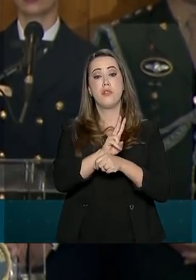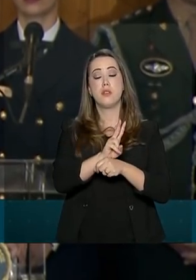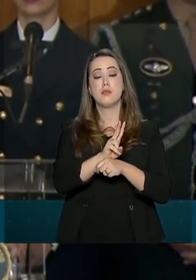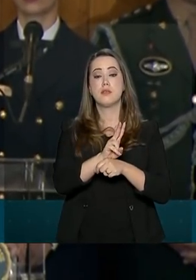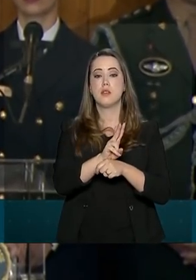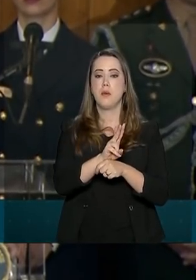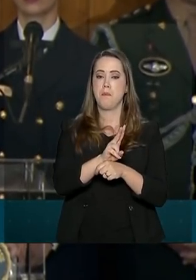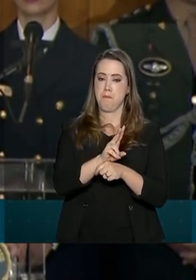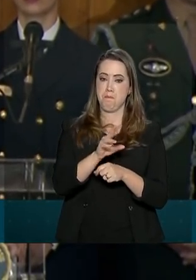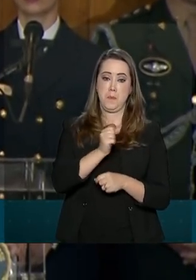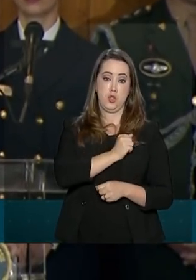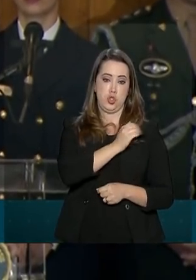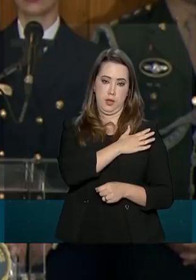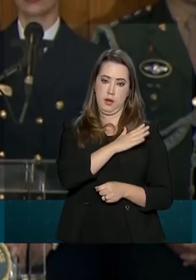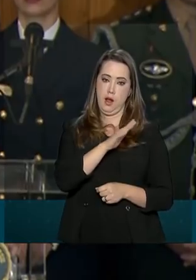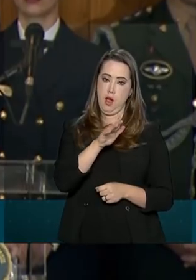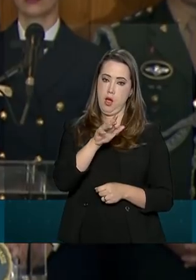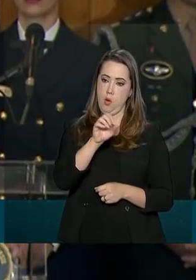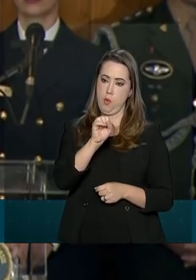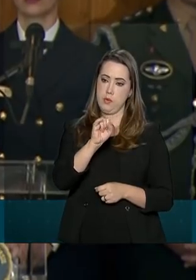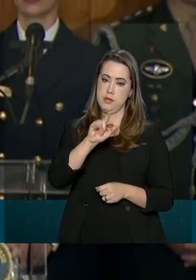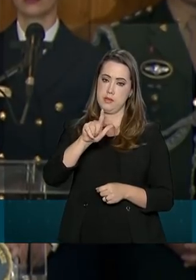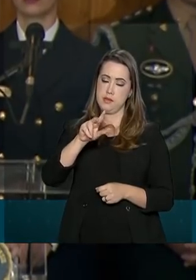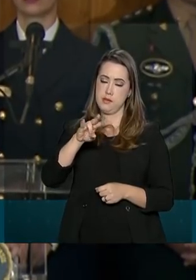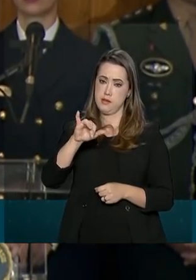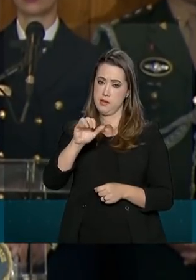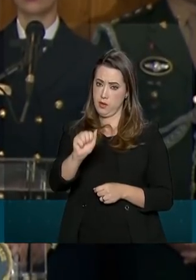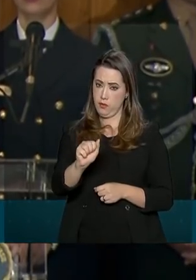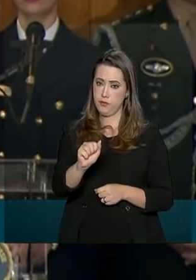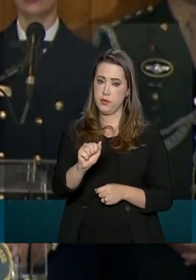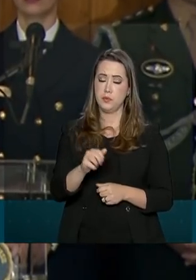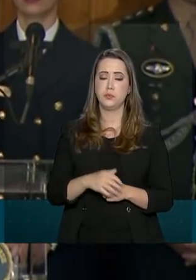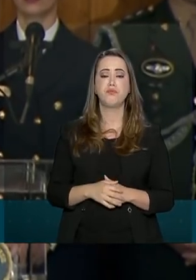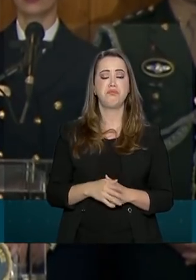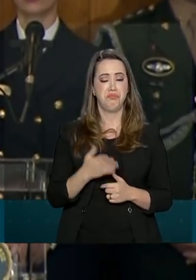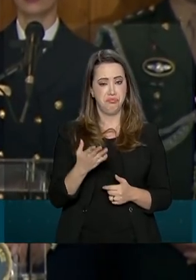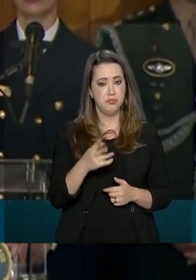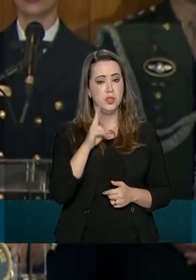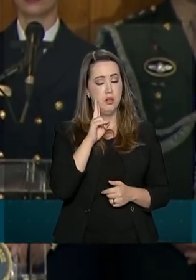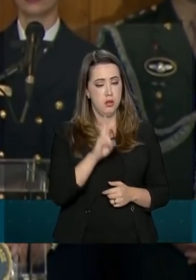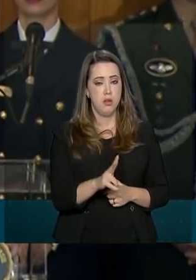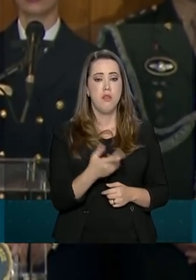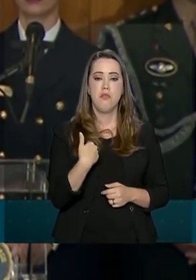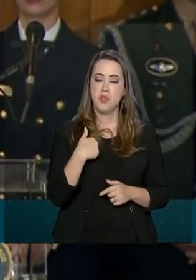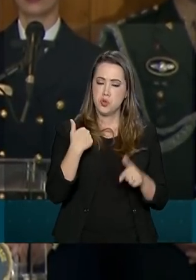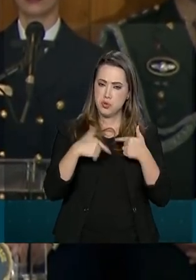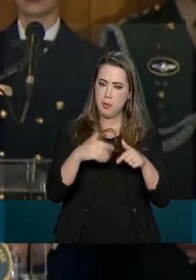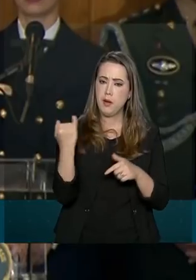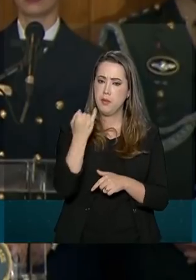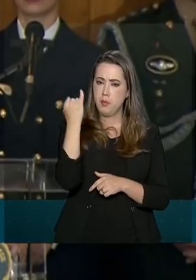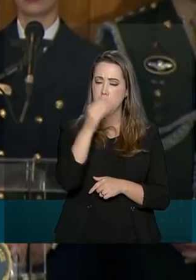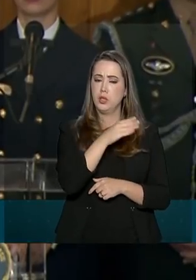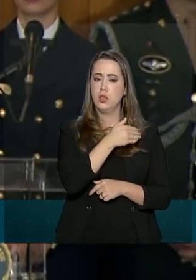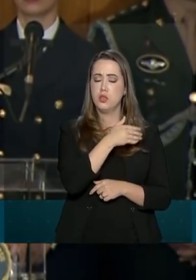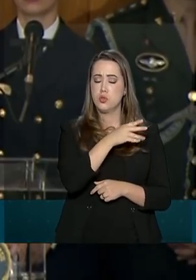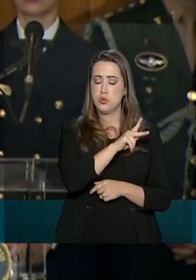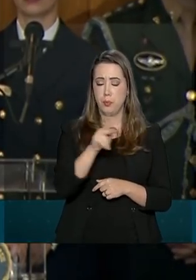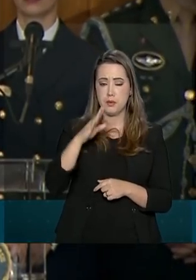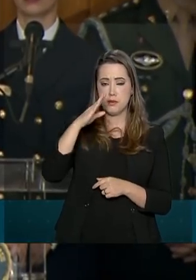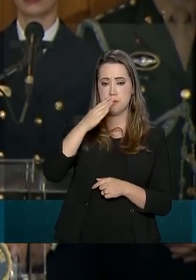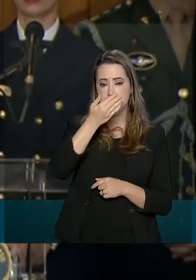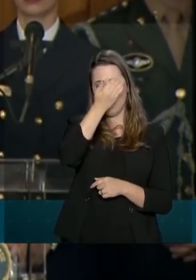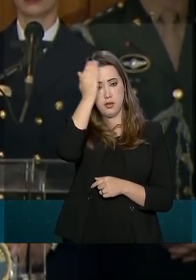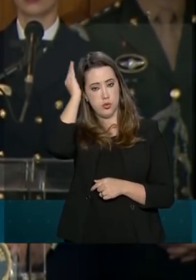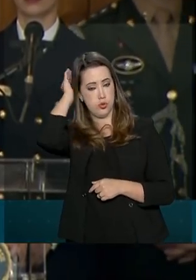Começou uma mudança ali, reconheço esse trabalho do governo Temer. Nós já tínhamos isso como decisão nossa. E